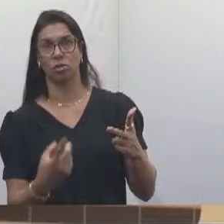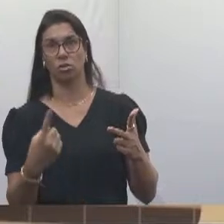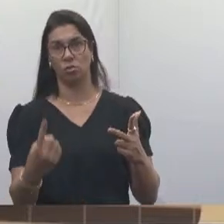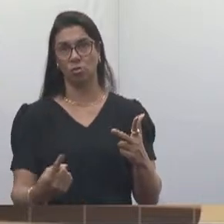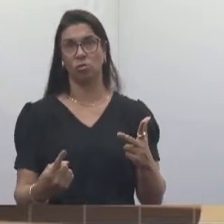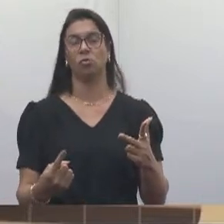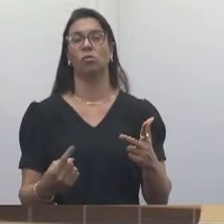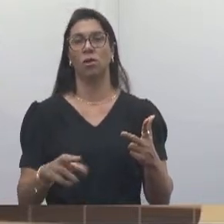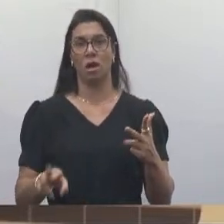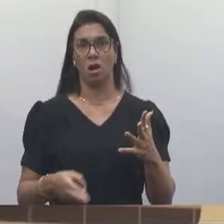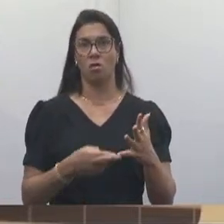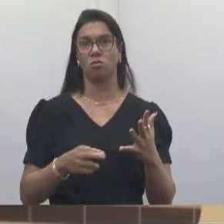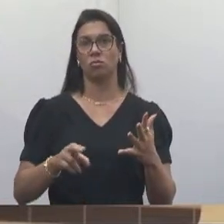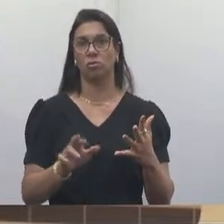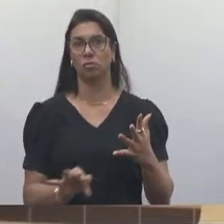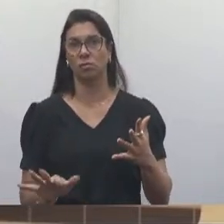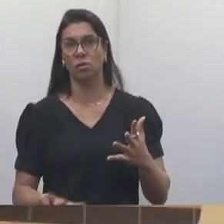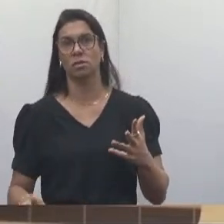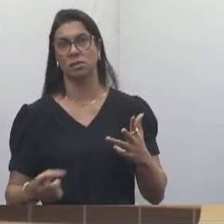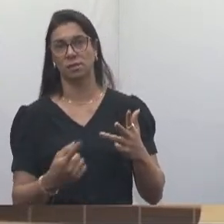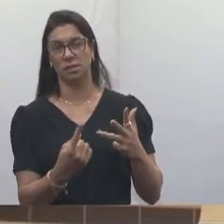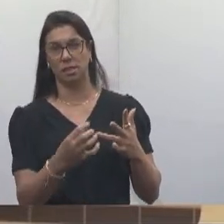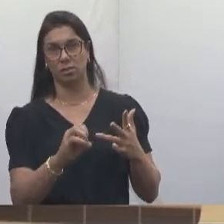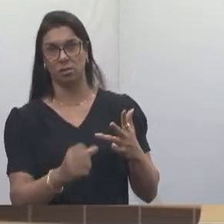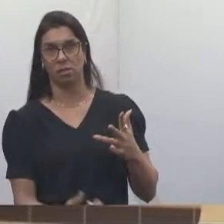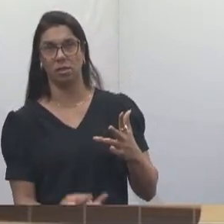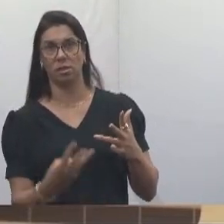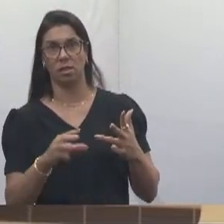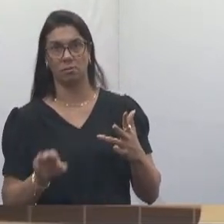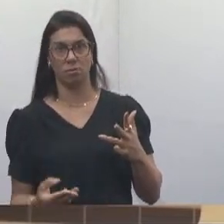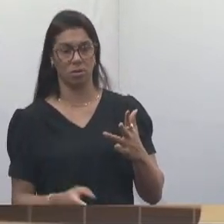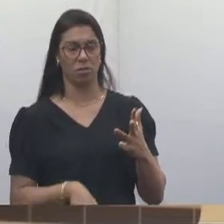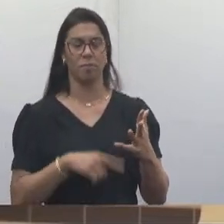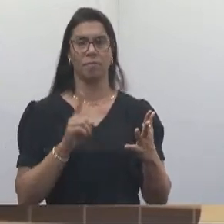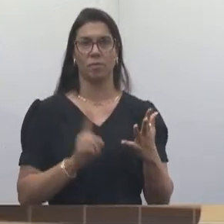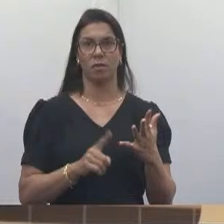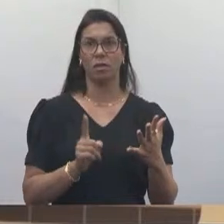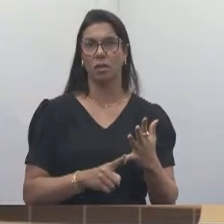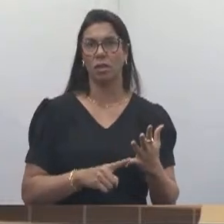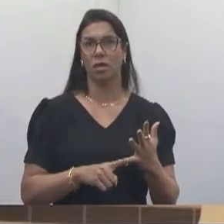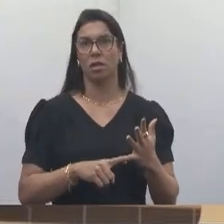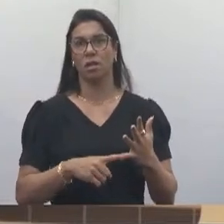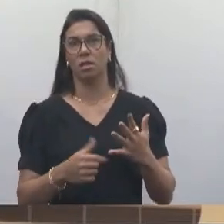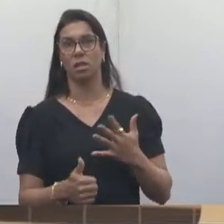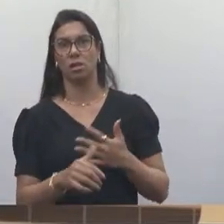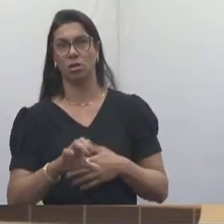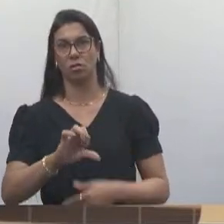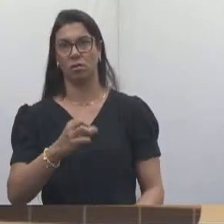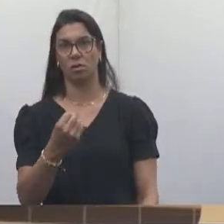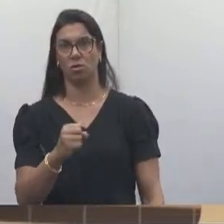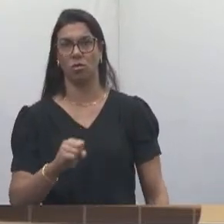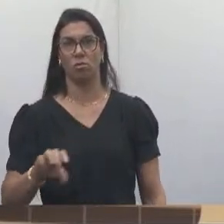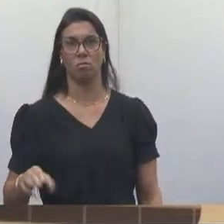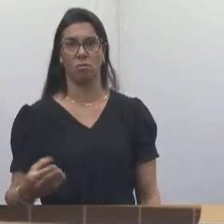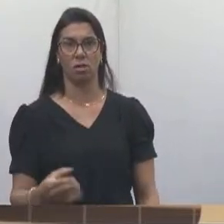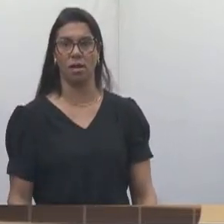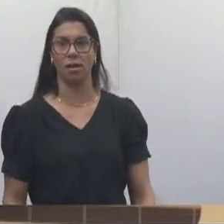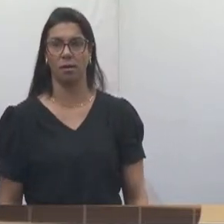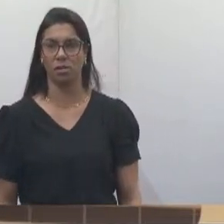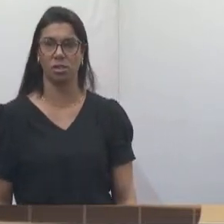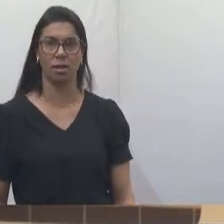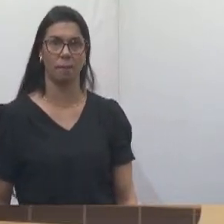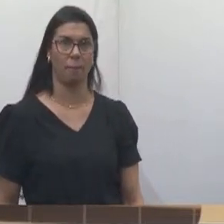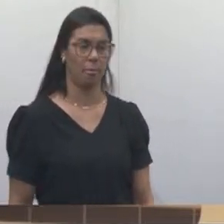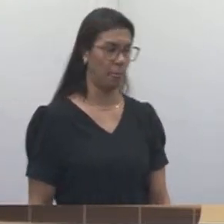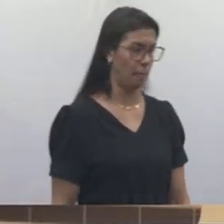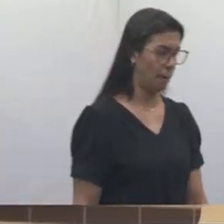federais, 103 milhões. Recursos do município, 198 milhões. 2022, recursos